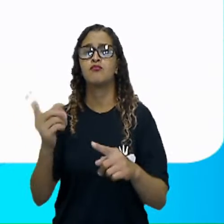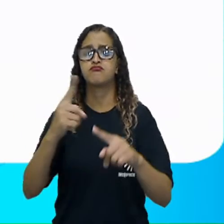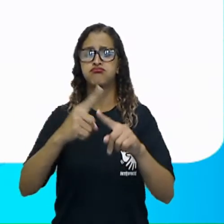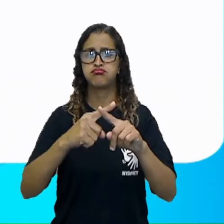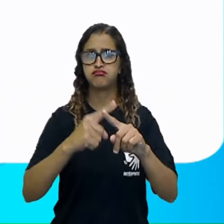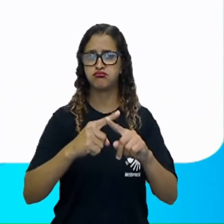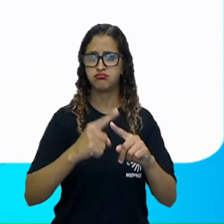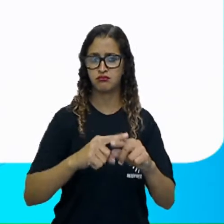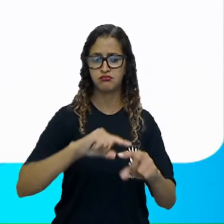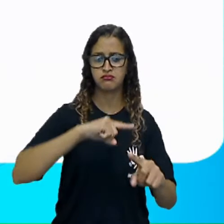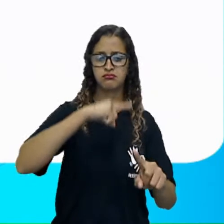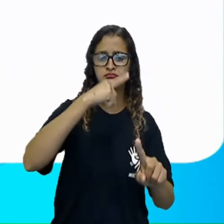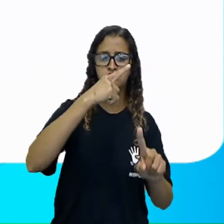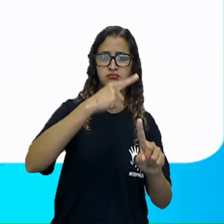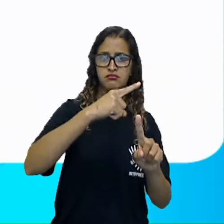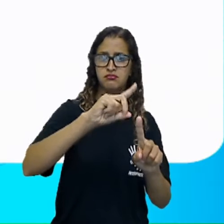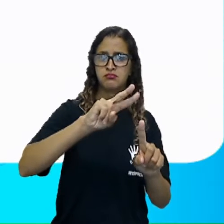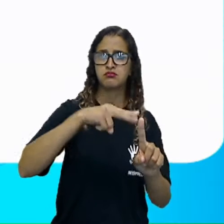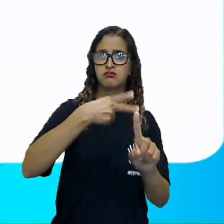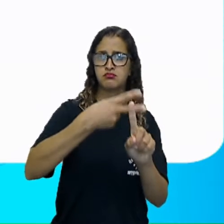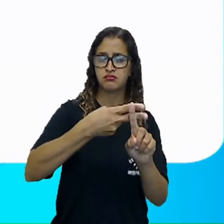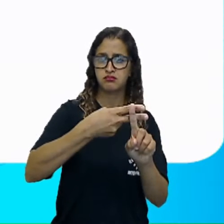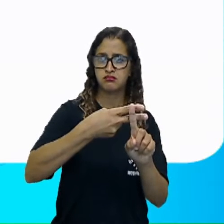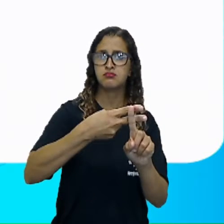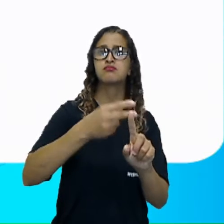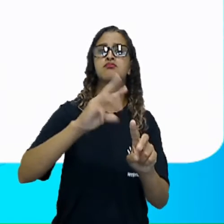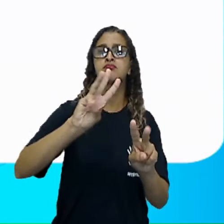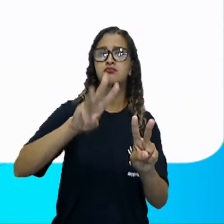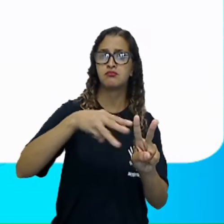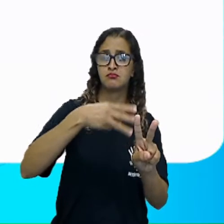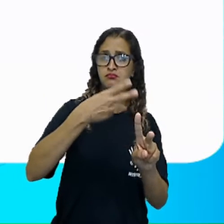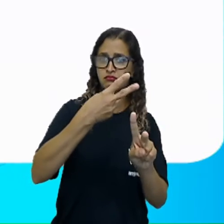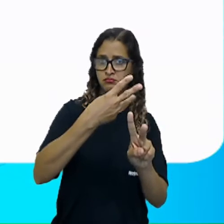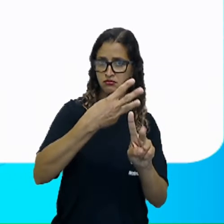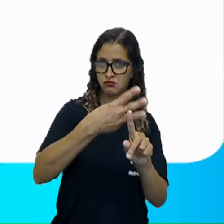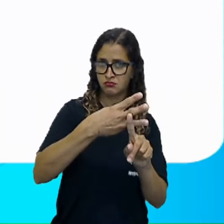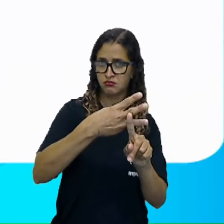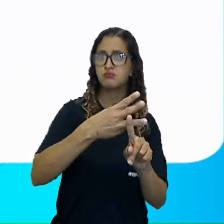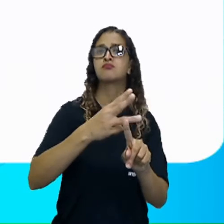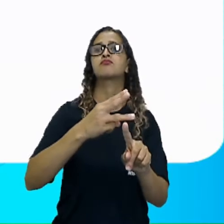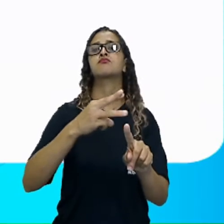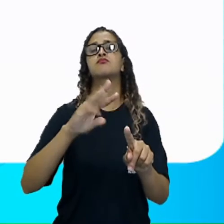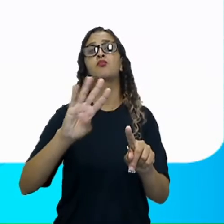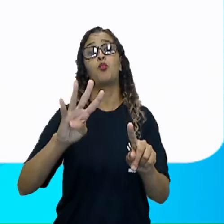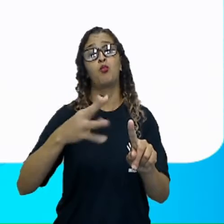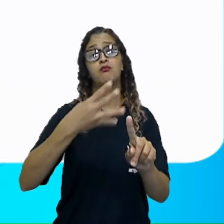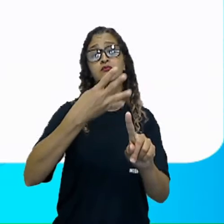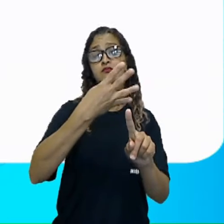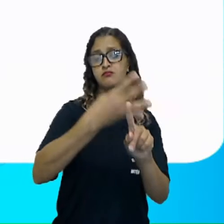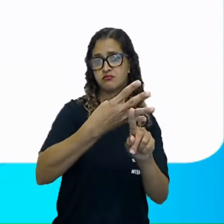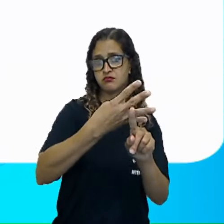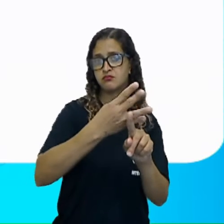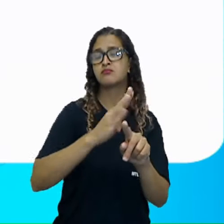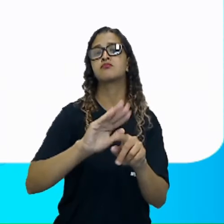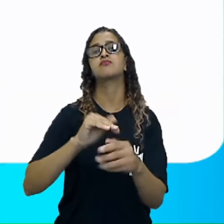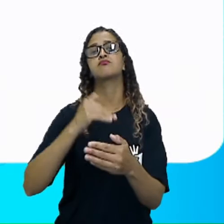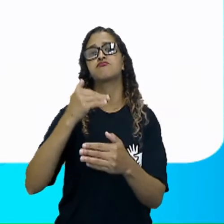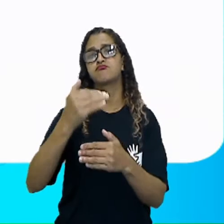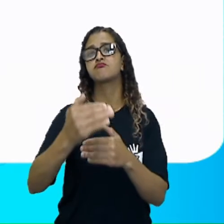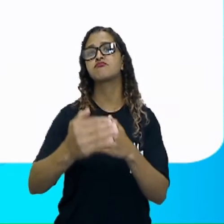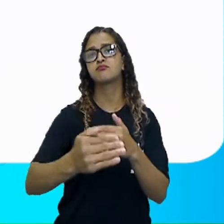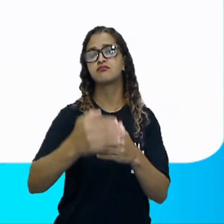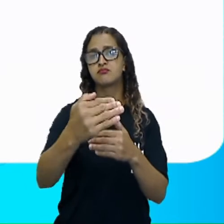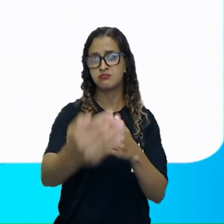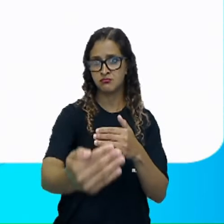quantidade, indicando números que são múltiplos de outros. Dobro, triplo,